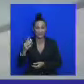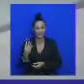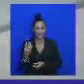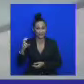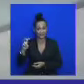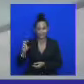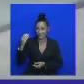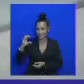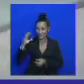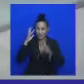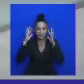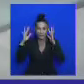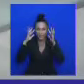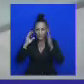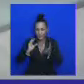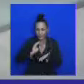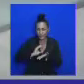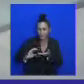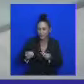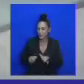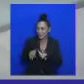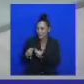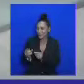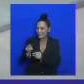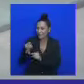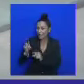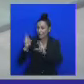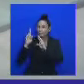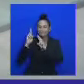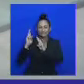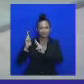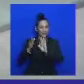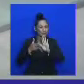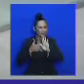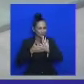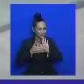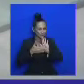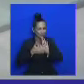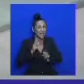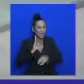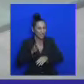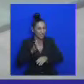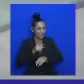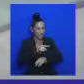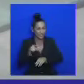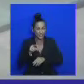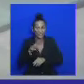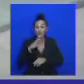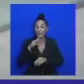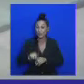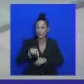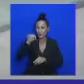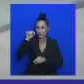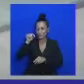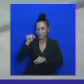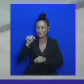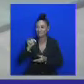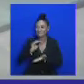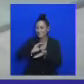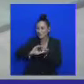R$ 8.211.886,45. Já pensou? Essa bolada pode sair para você. Fica aí na torcida, apostas em mãos, porque já já você vai conhecer os